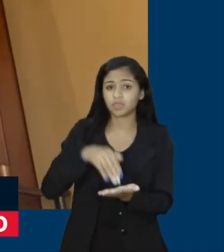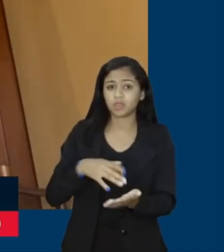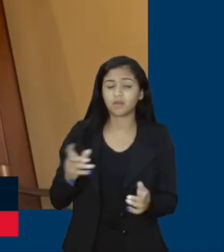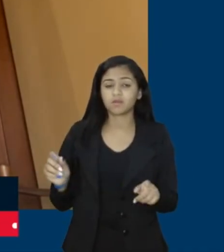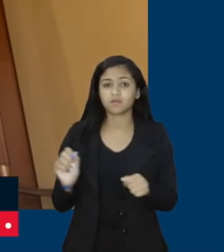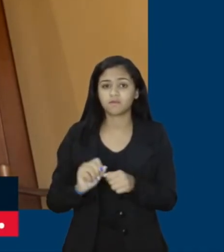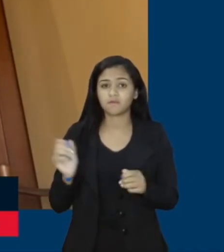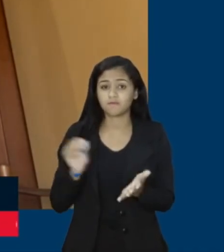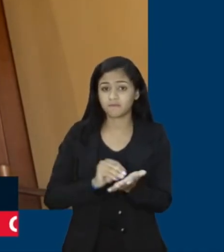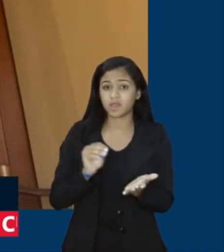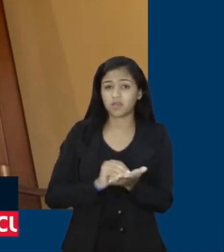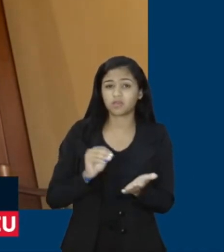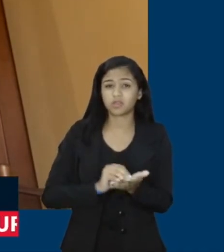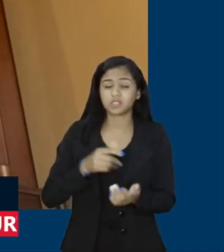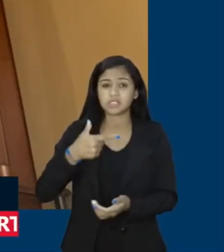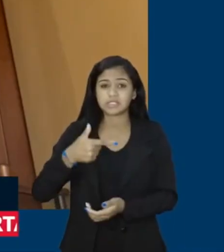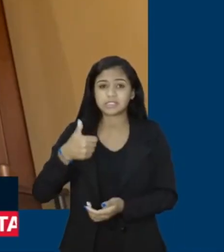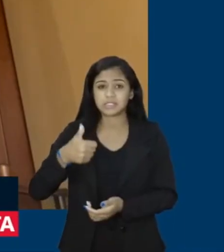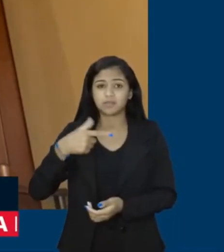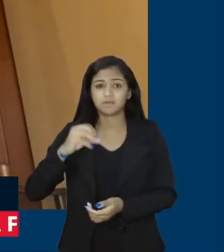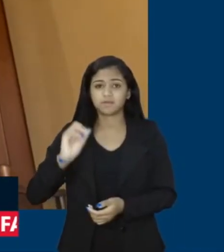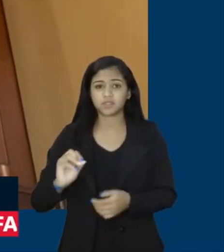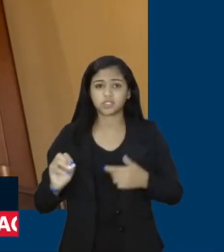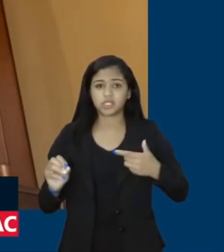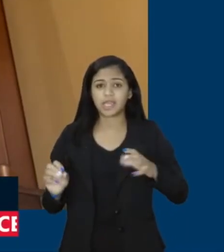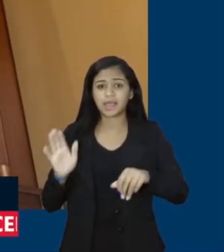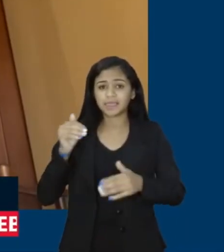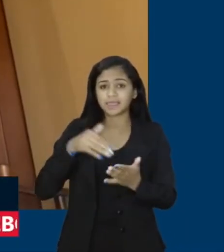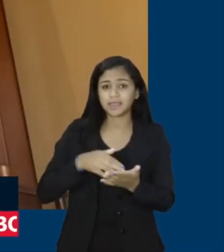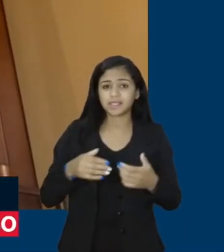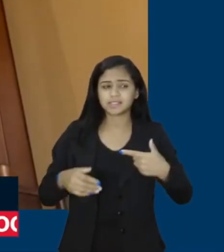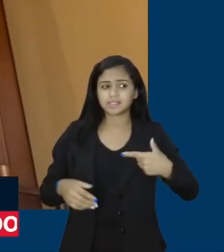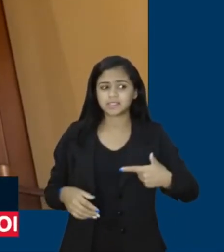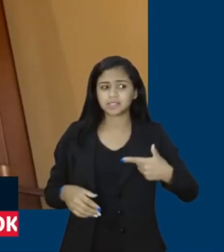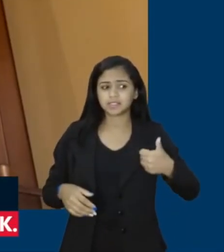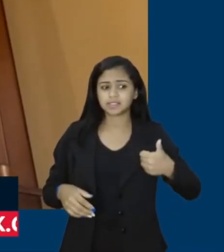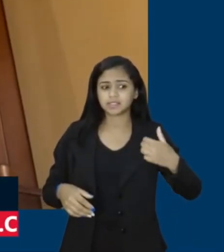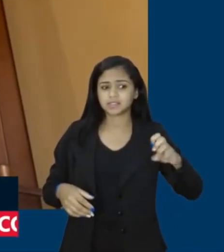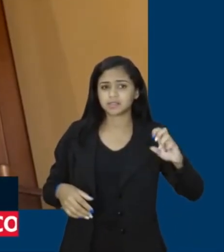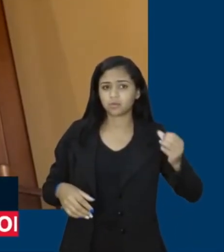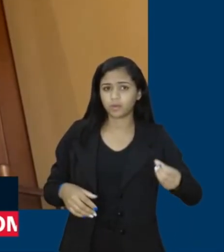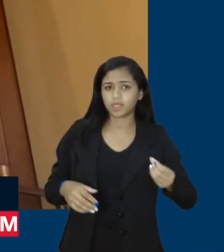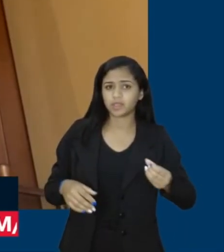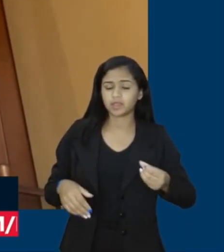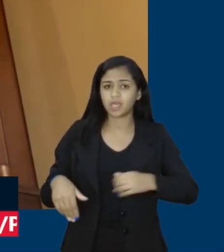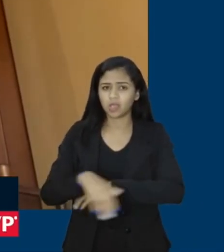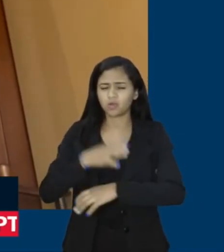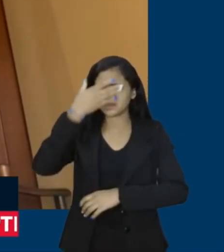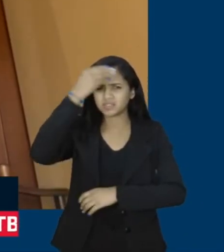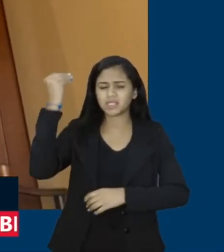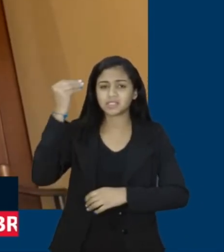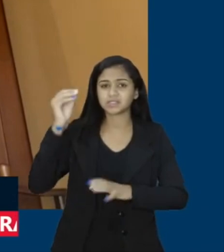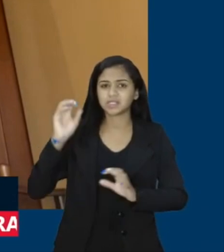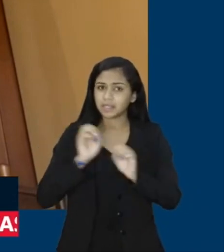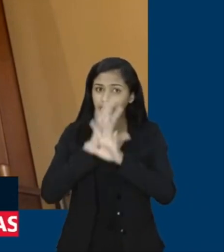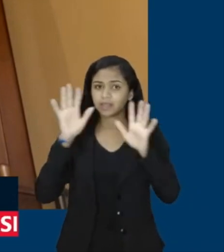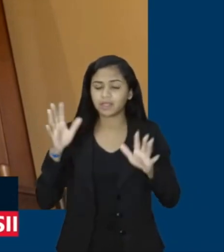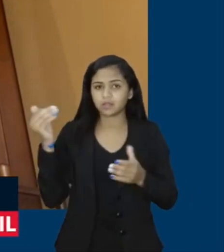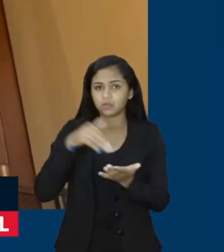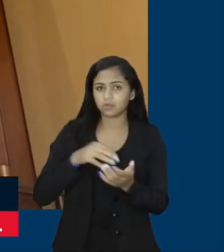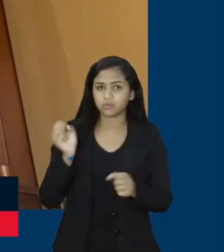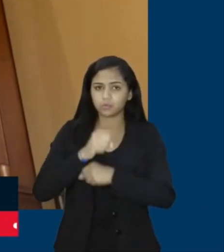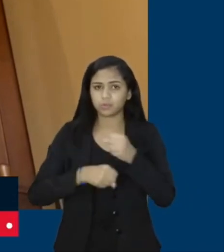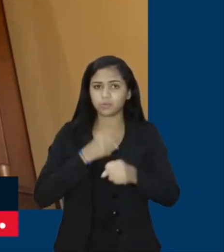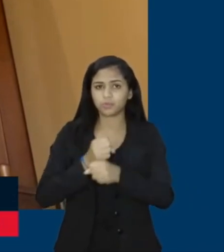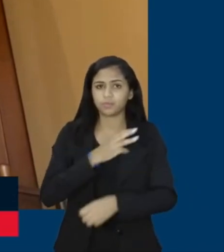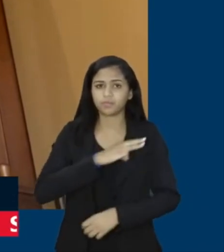de 120, 150 quilômetros, falta só 30 quilômetros. Essa obra ficou esquecida, é claro, nos últimos anos, e agora o